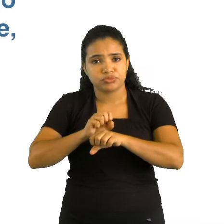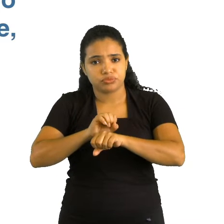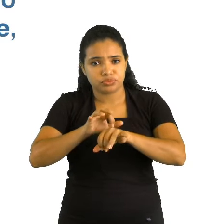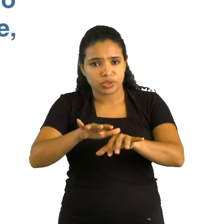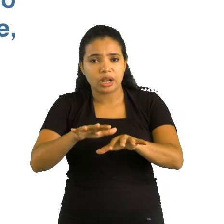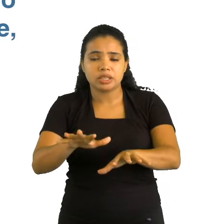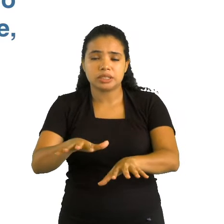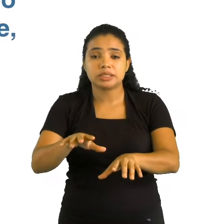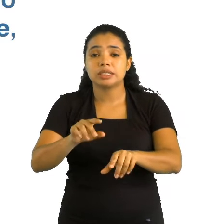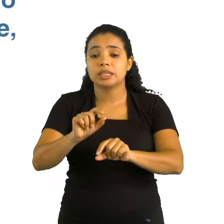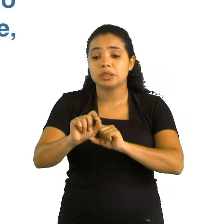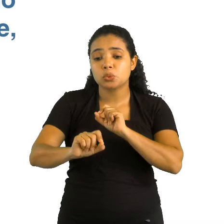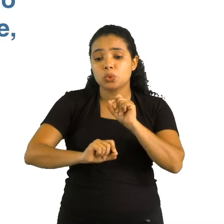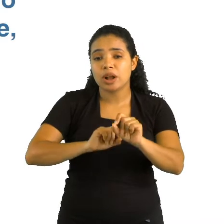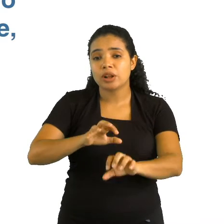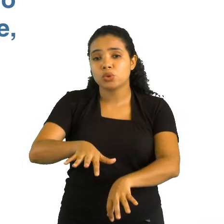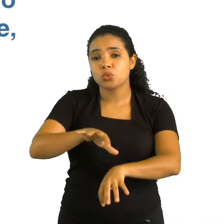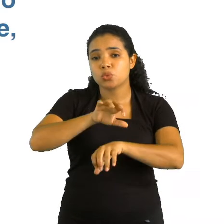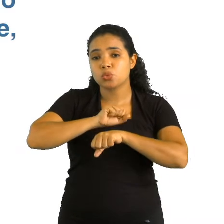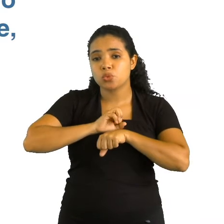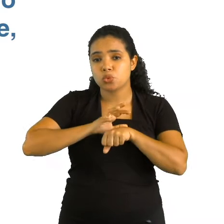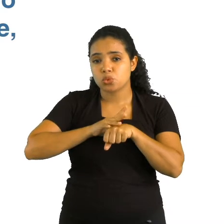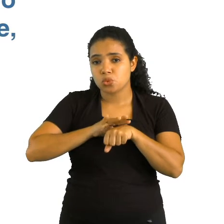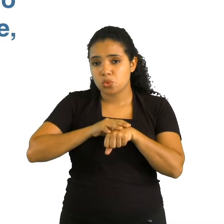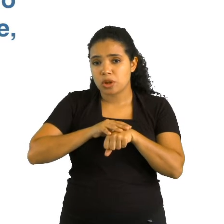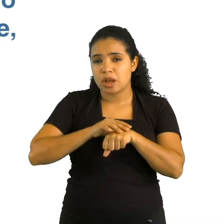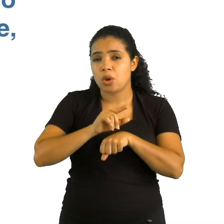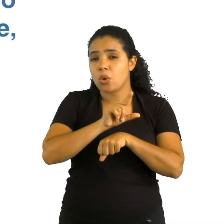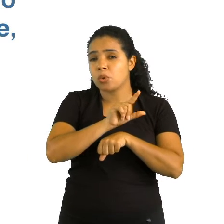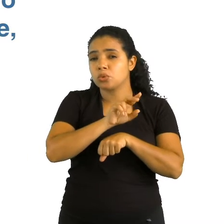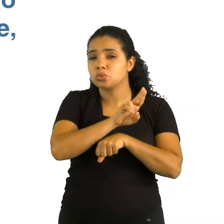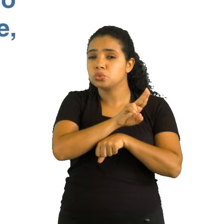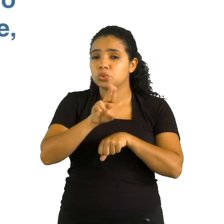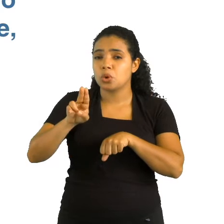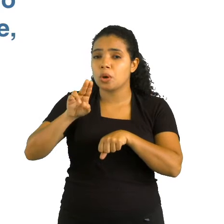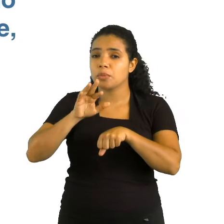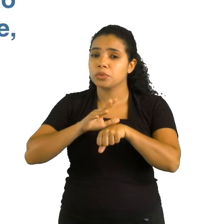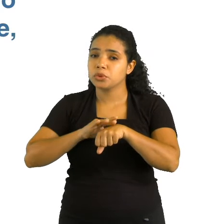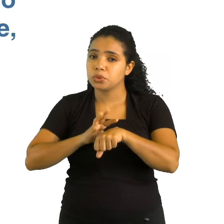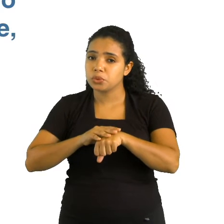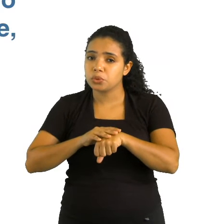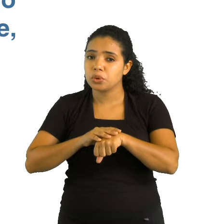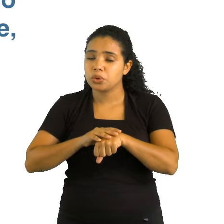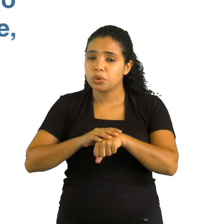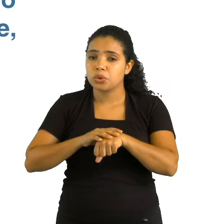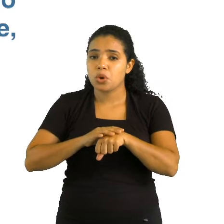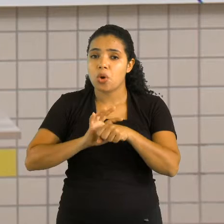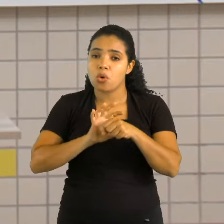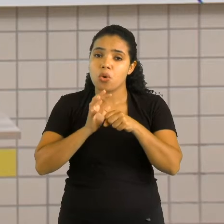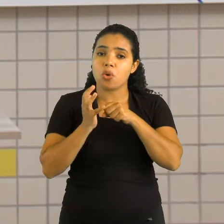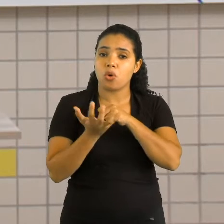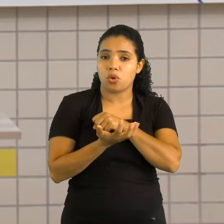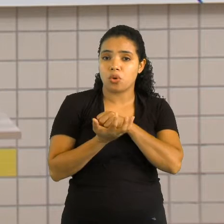nós, não é? Qual é o nome da doença? Quem sabe me falar? Causado pelo coronavírus.